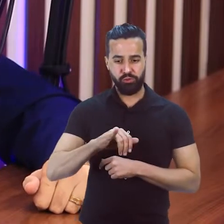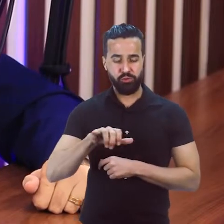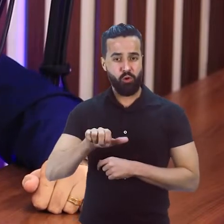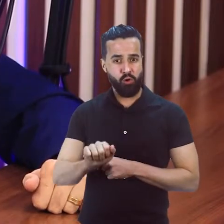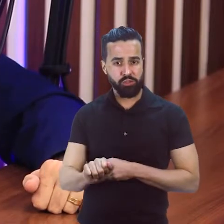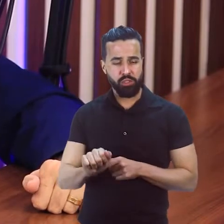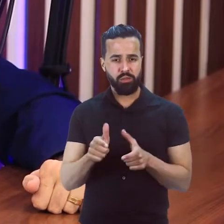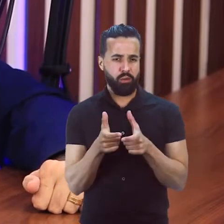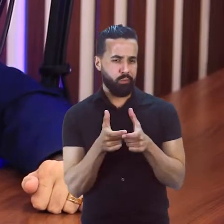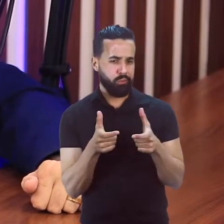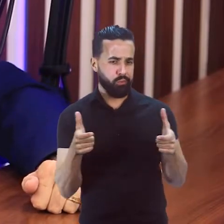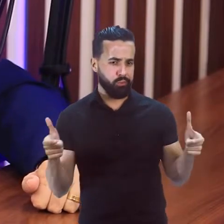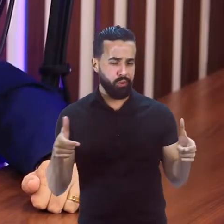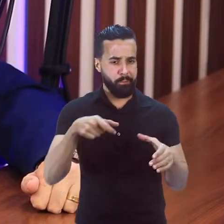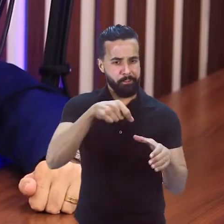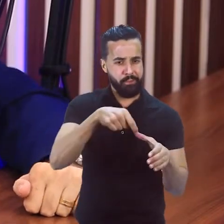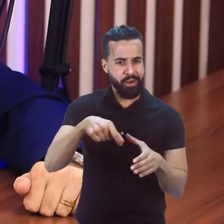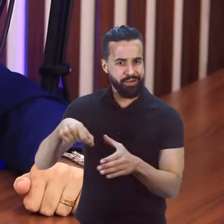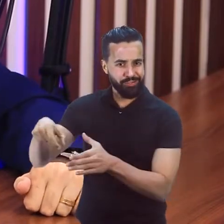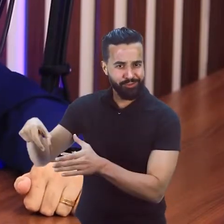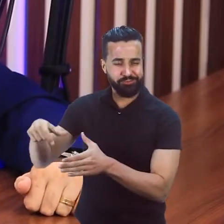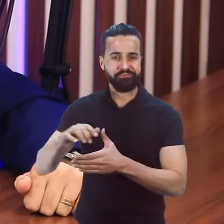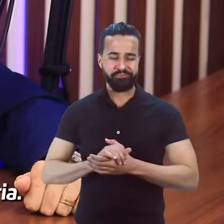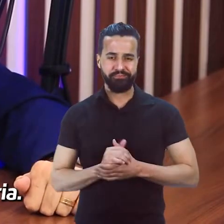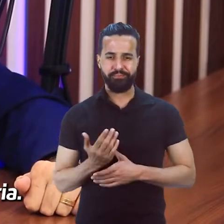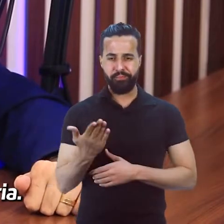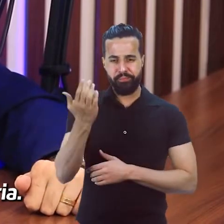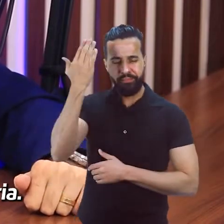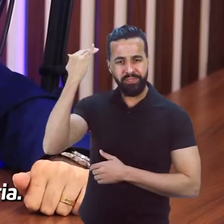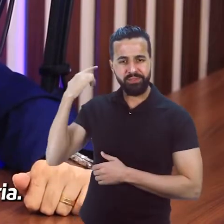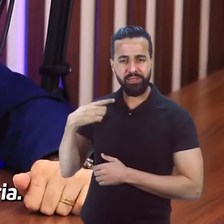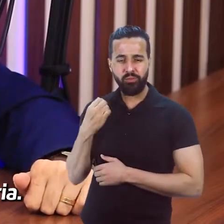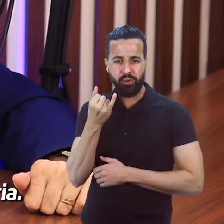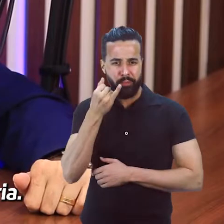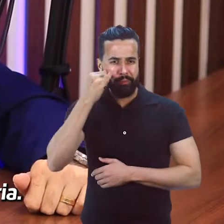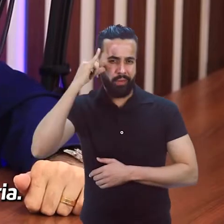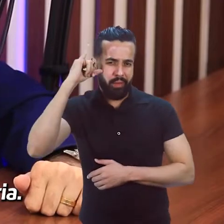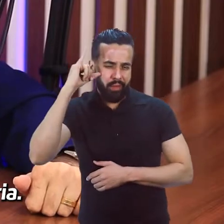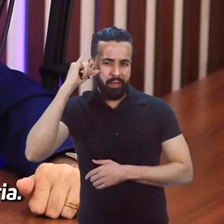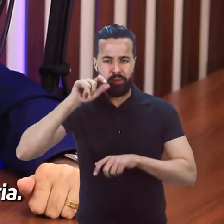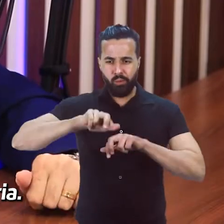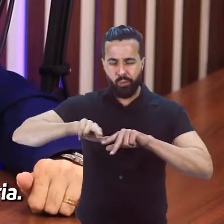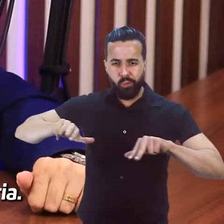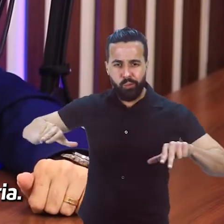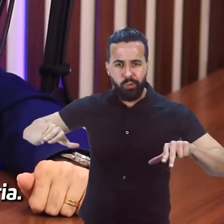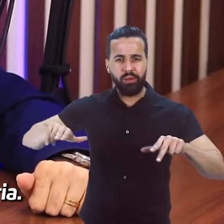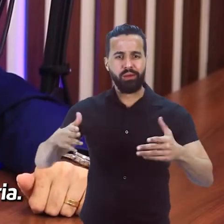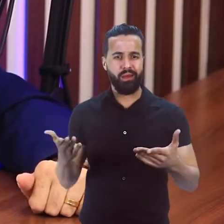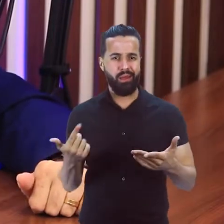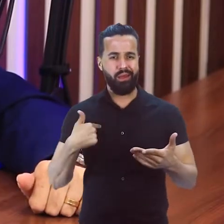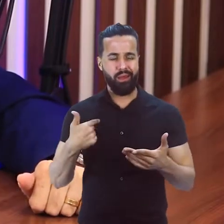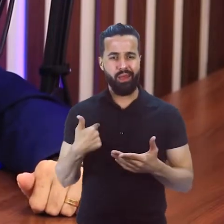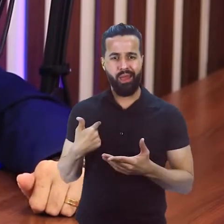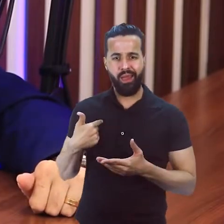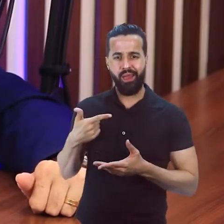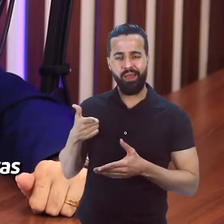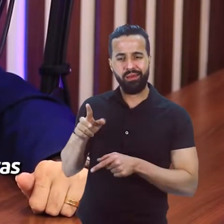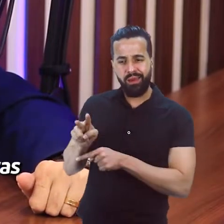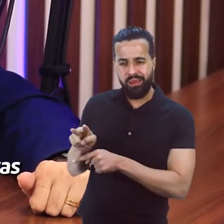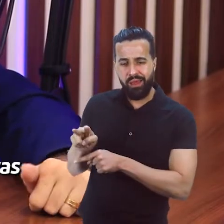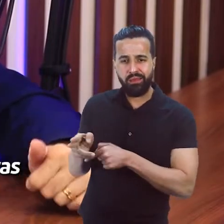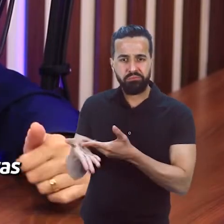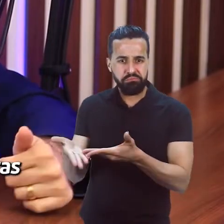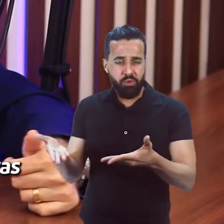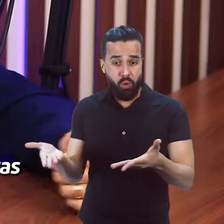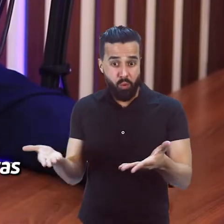Mas na minha época era praticamente só pecuária mesmo, né? Criação de gado, engorda, recria.